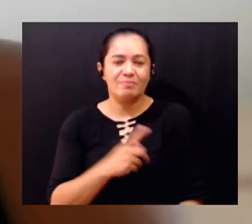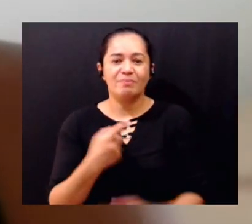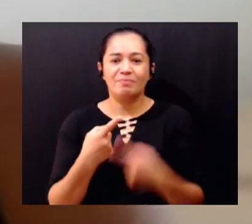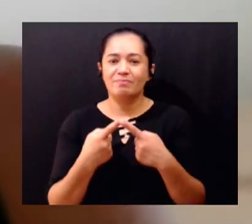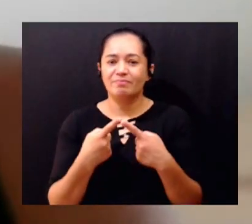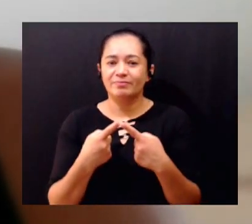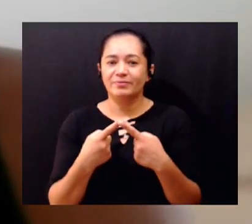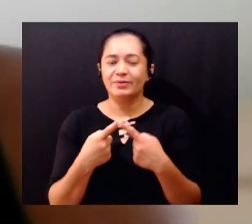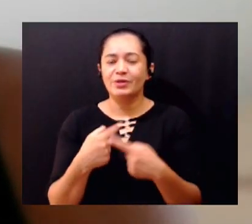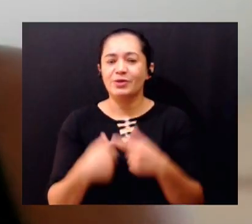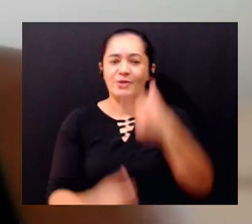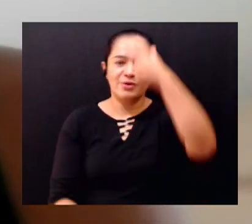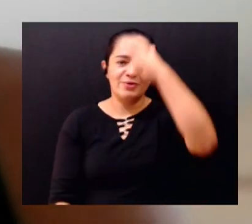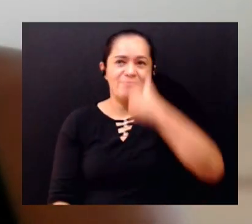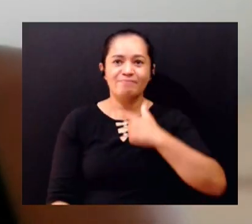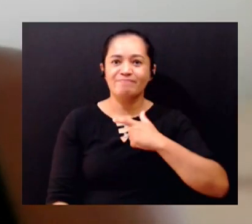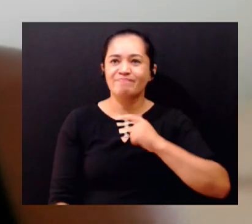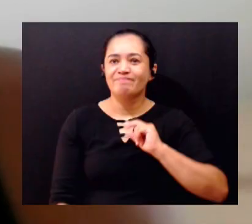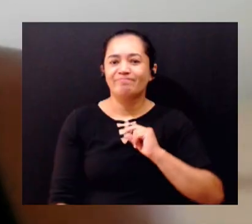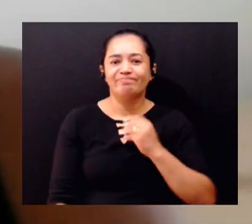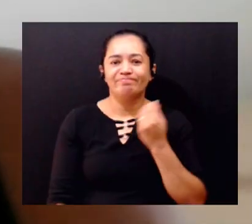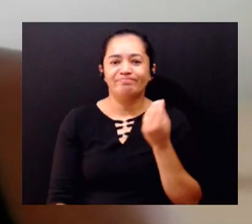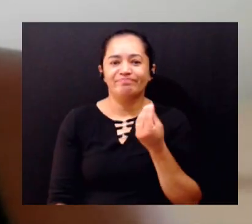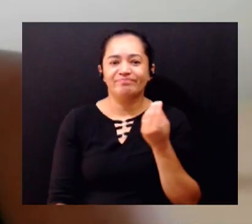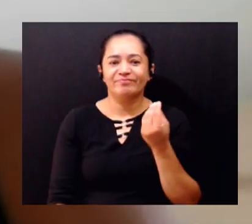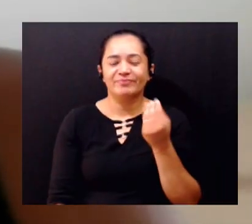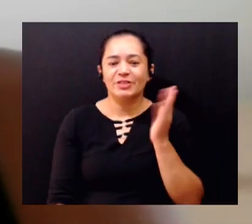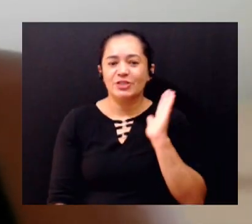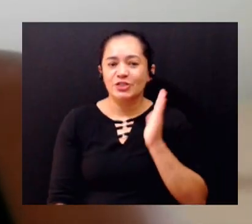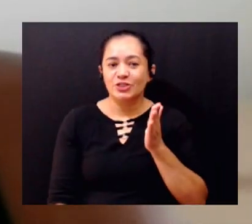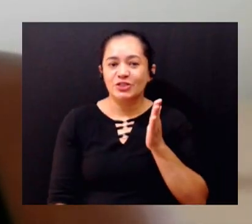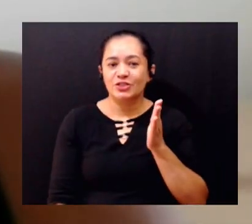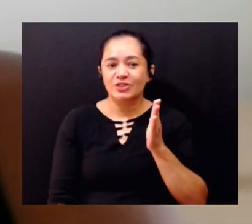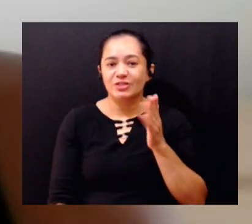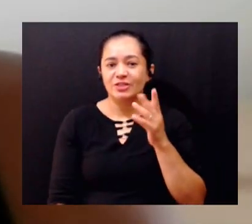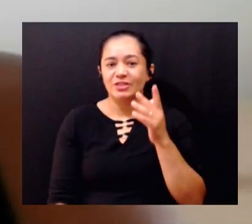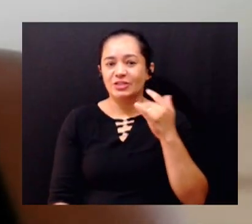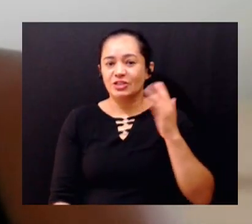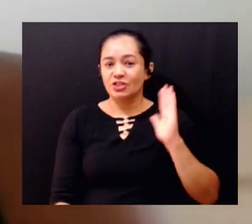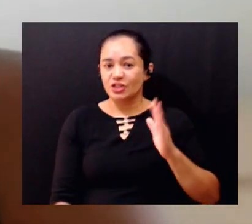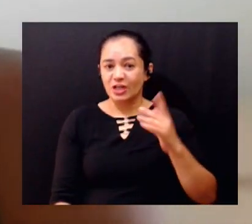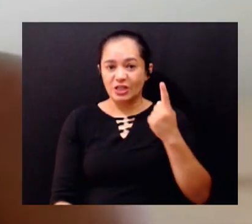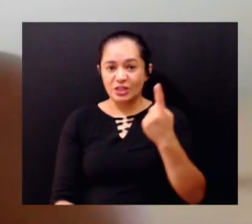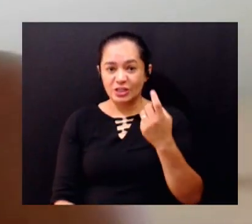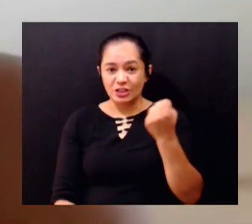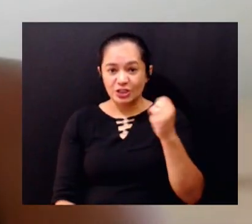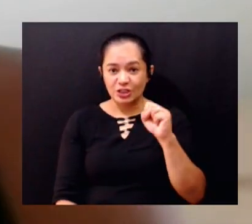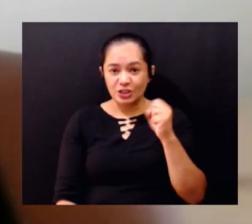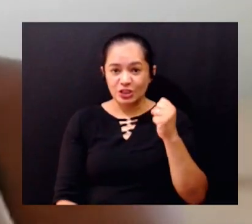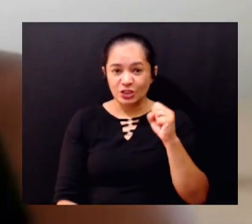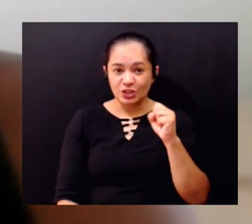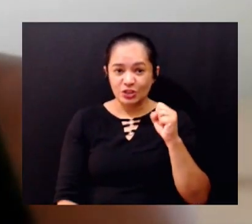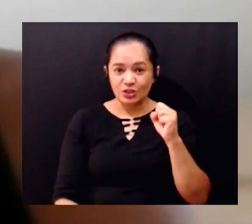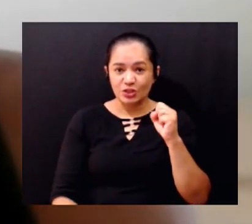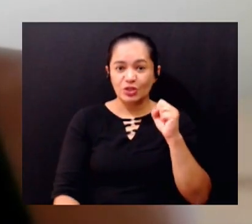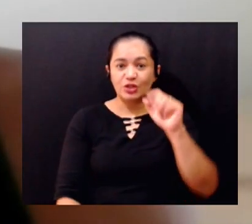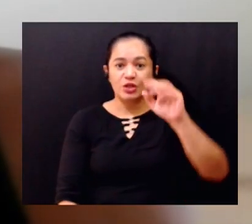que já tive 18 blogs e fotologs na época, né? Que